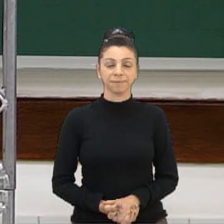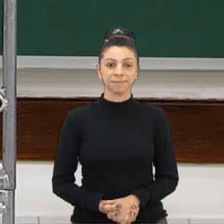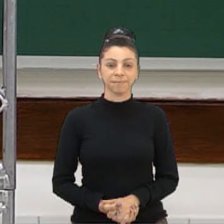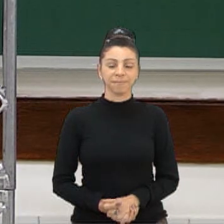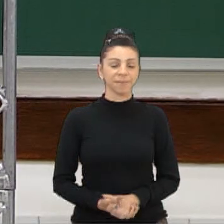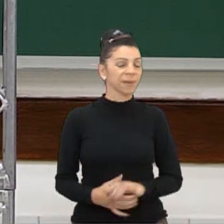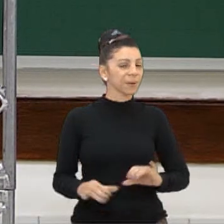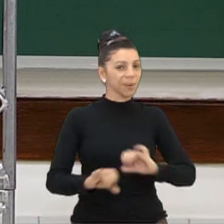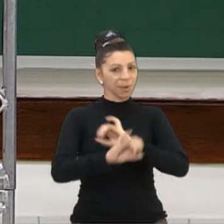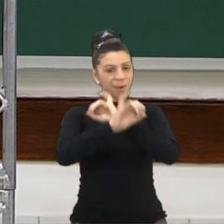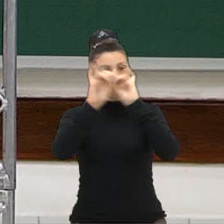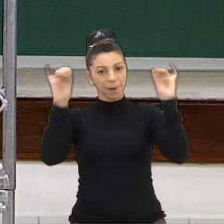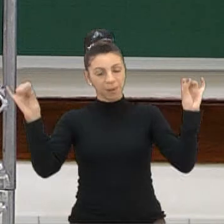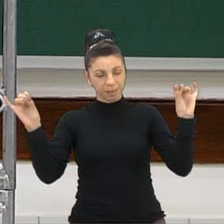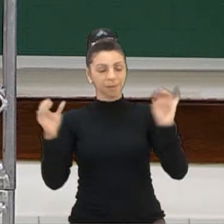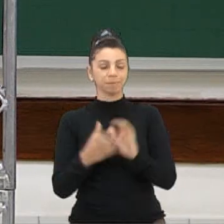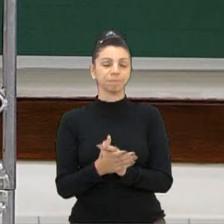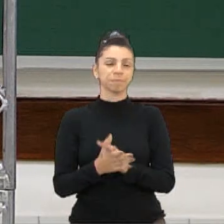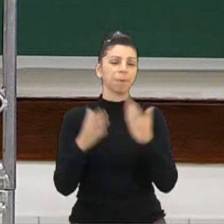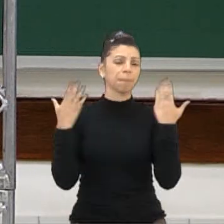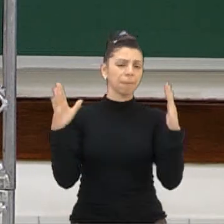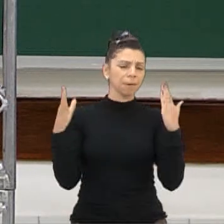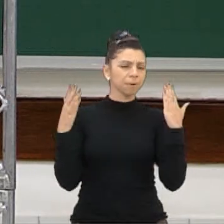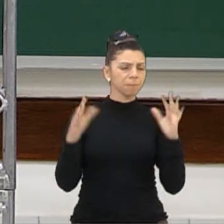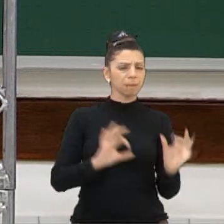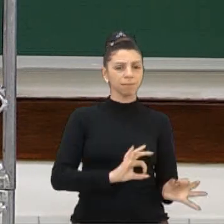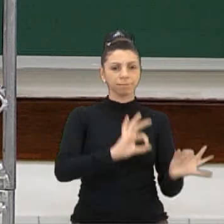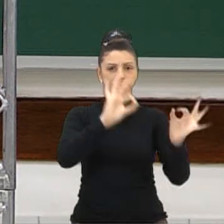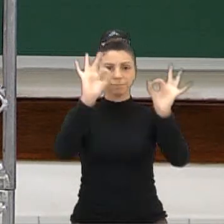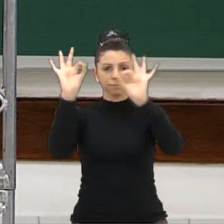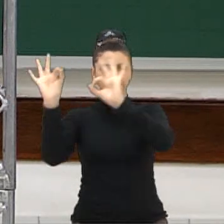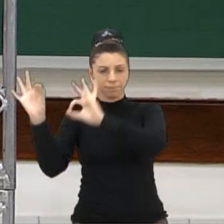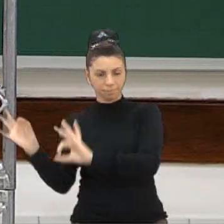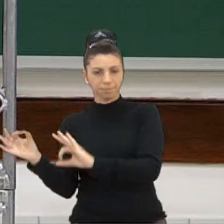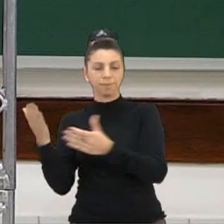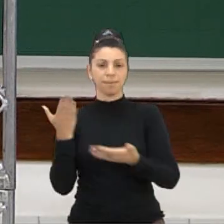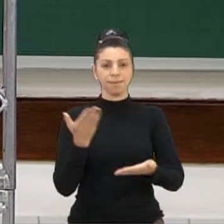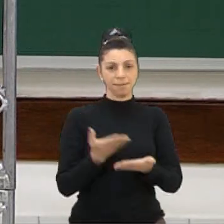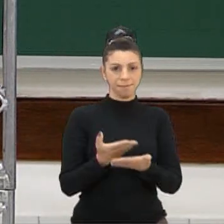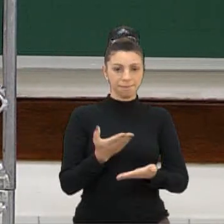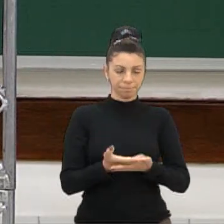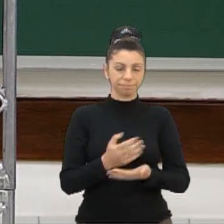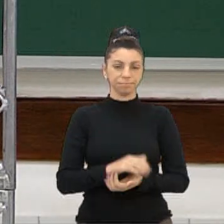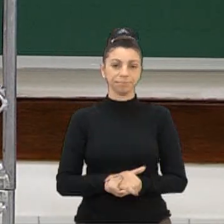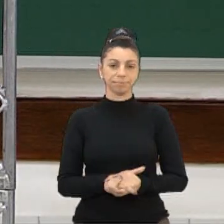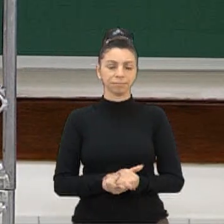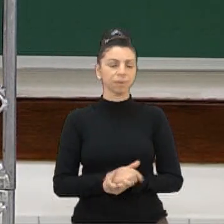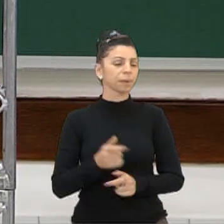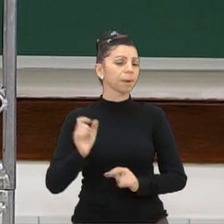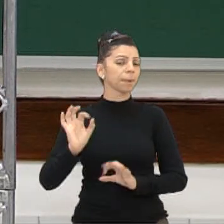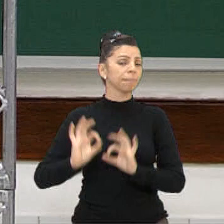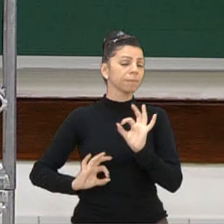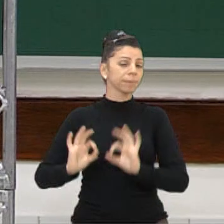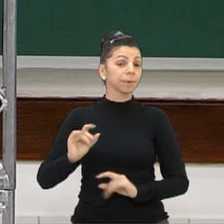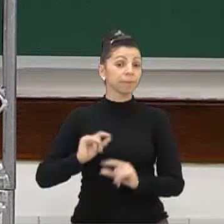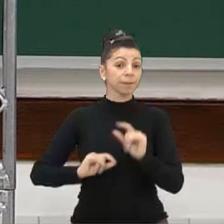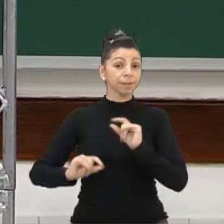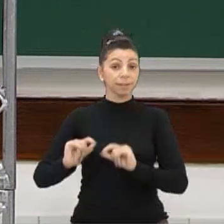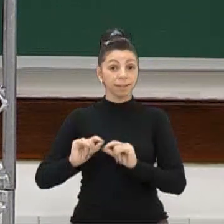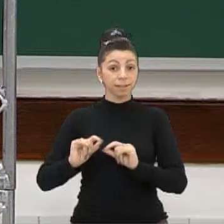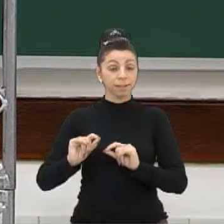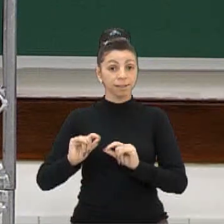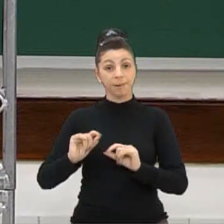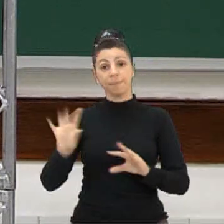Olá, pessoal. Parabéns por estarem aí acompanhando a mais essa teleaula. Hoje preparamos para vocês aqui uma revisão, né,